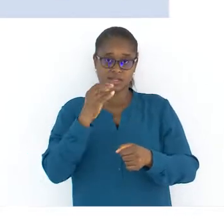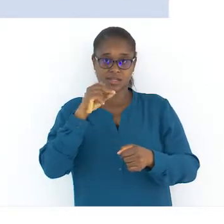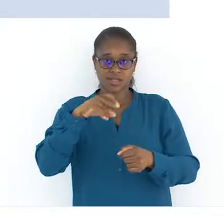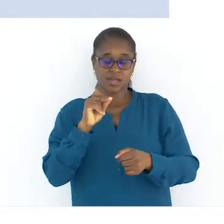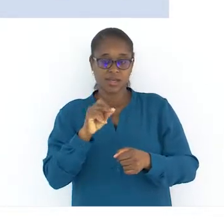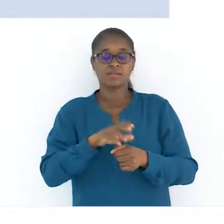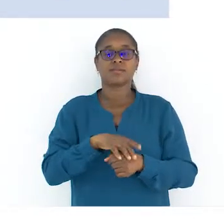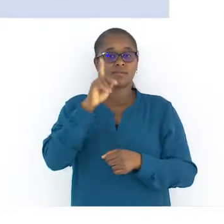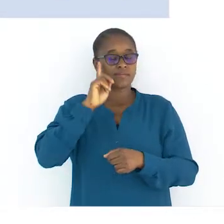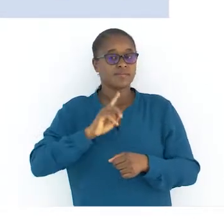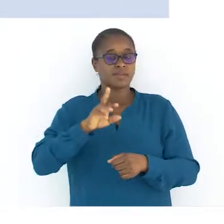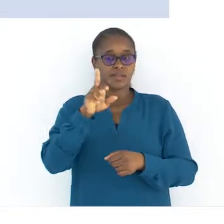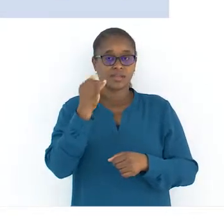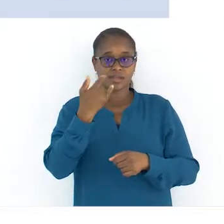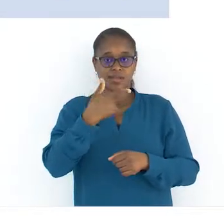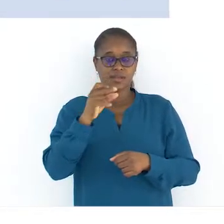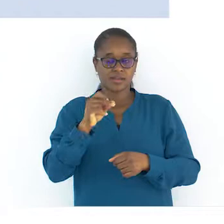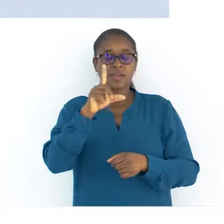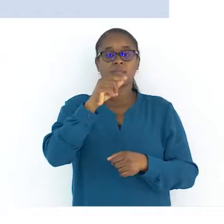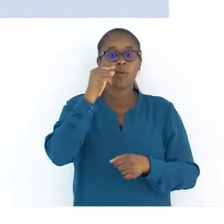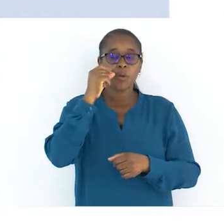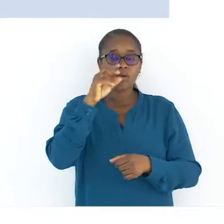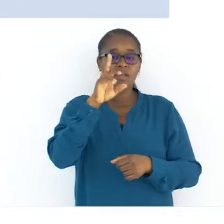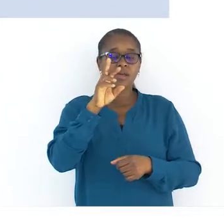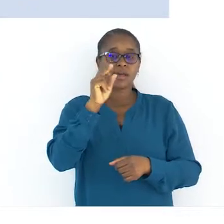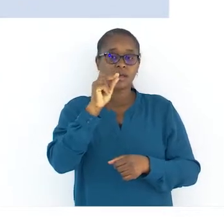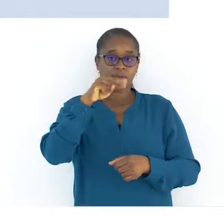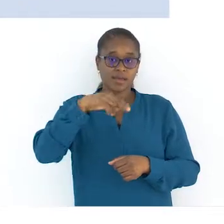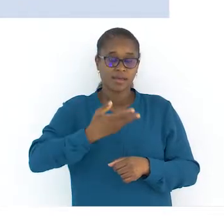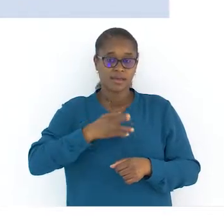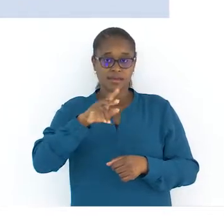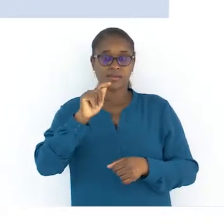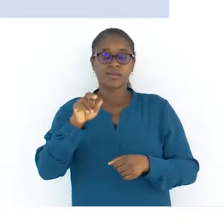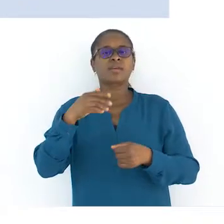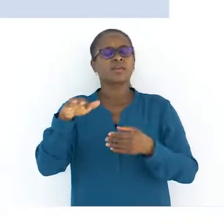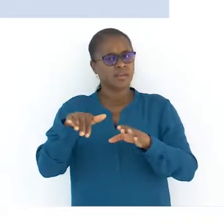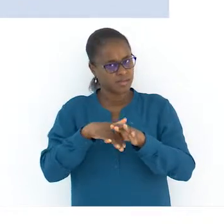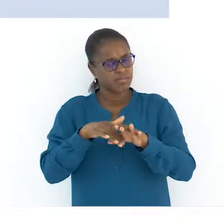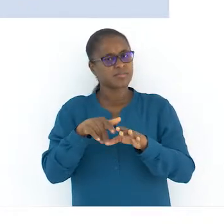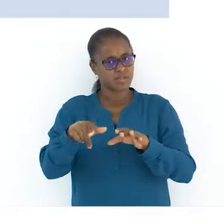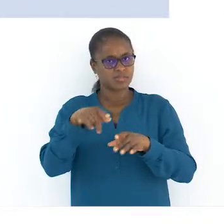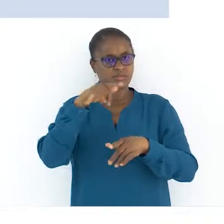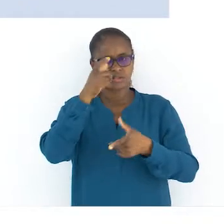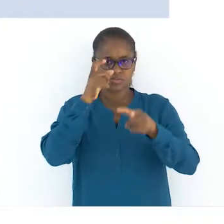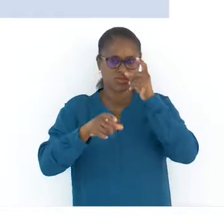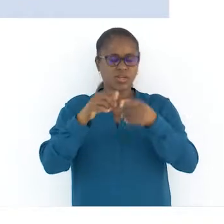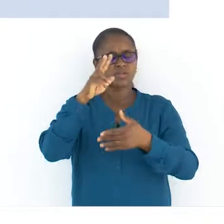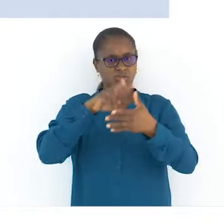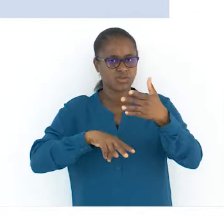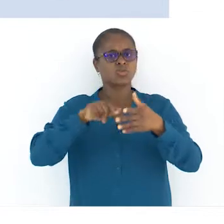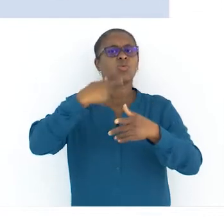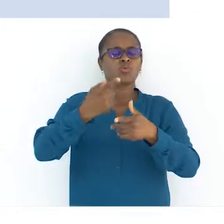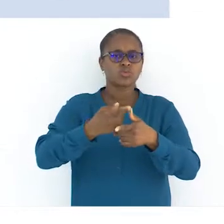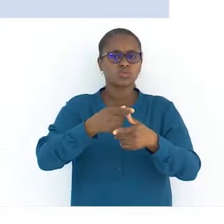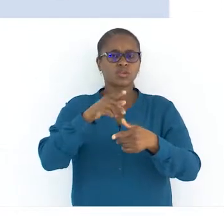Rita e o André. Fazem parte das personagens do texto. Outros elementos cênicos, referências a personagens figurantes,